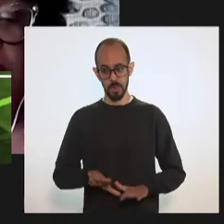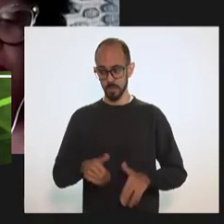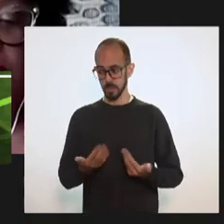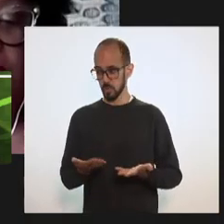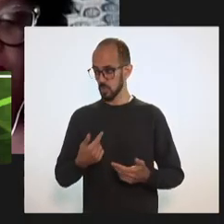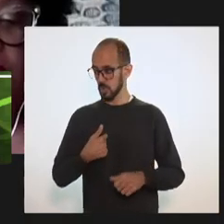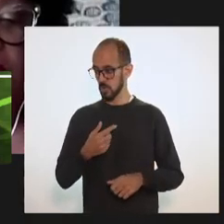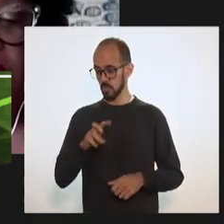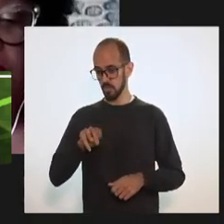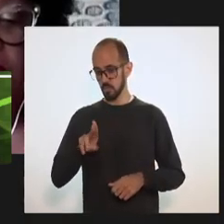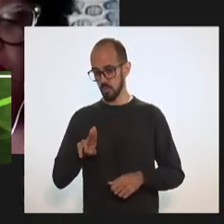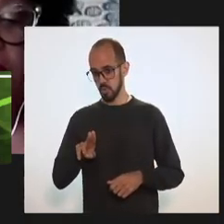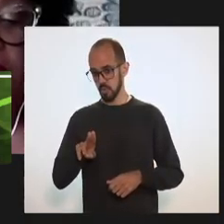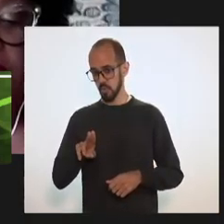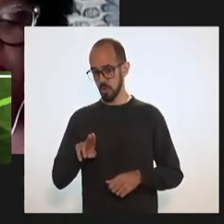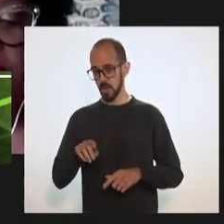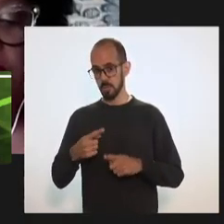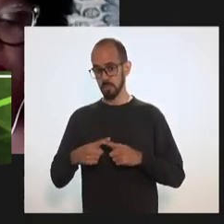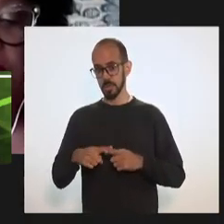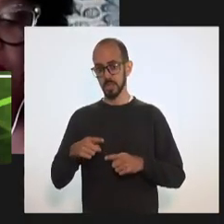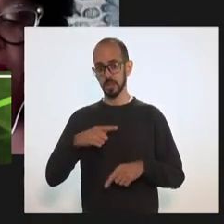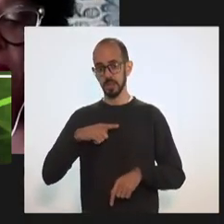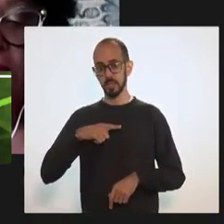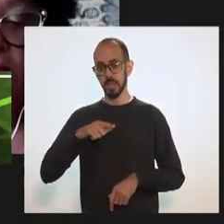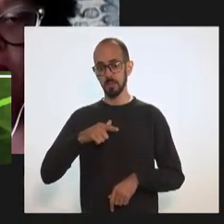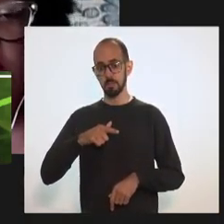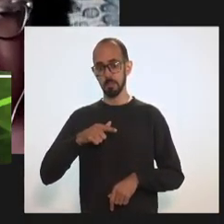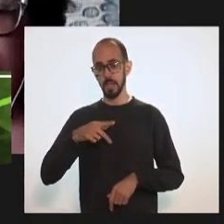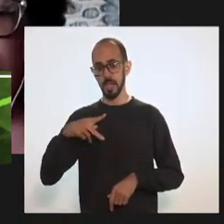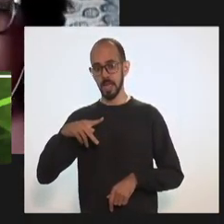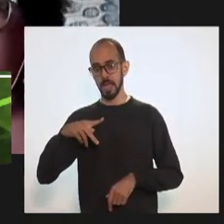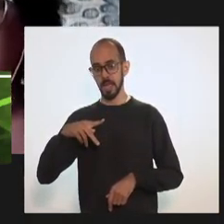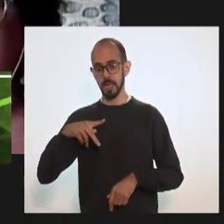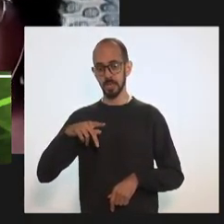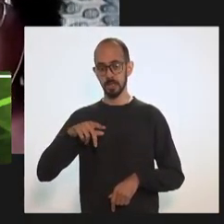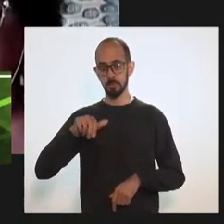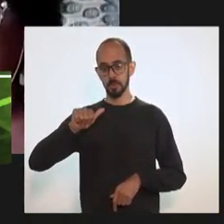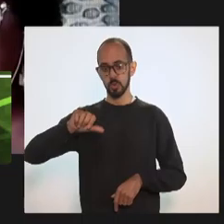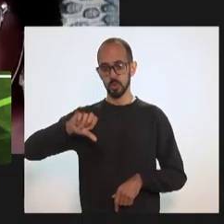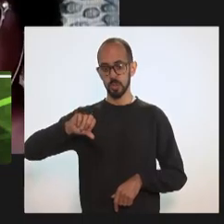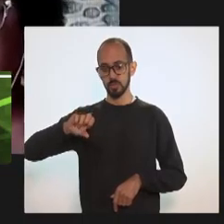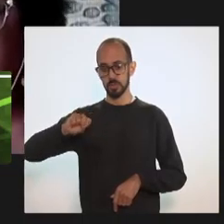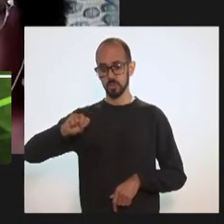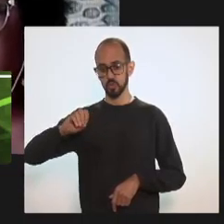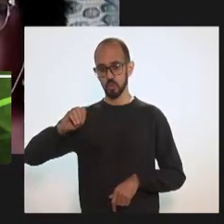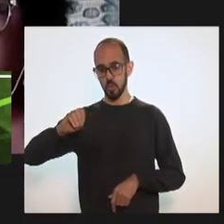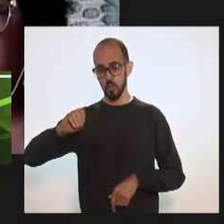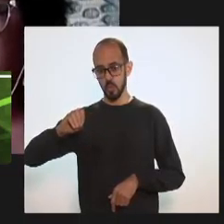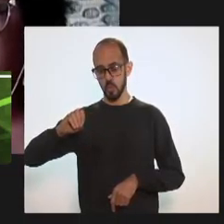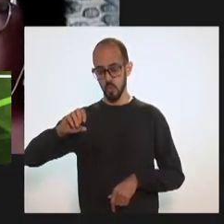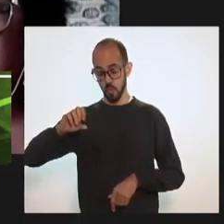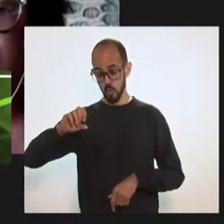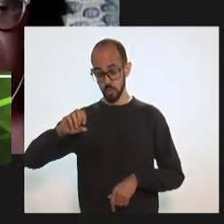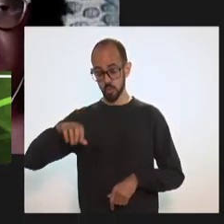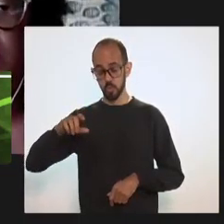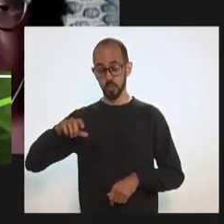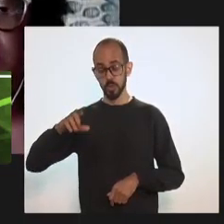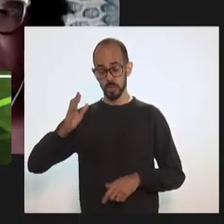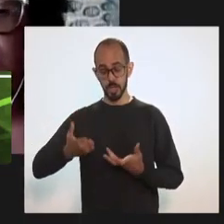contradição. Eu estou lhe pedindo para dar uma olhada, para não sair de pauta, etc. etc.